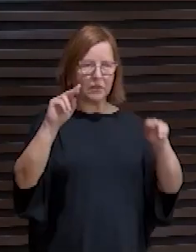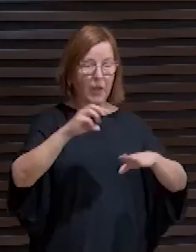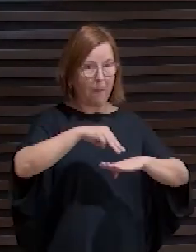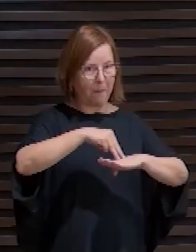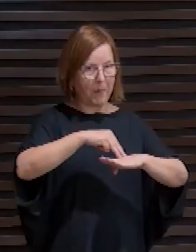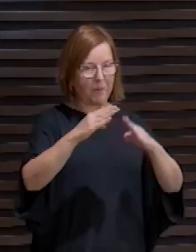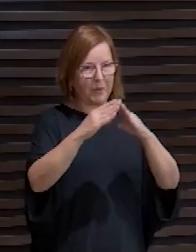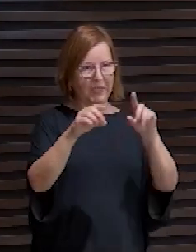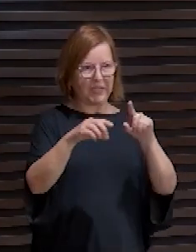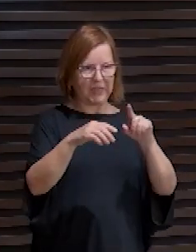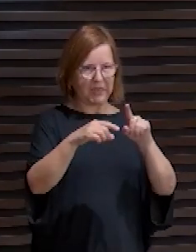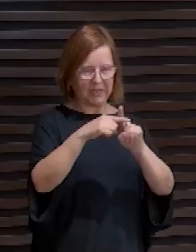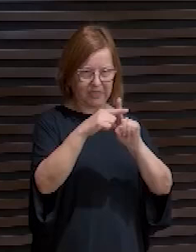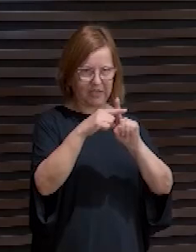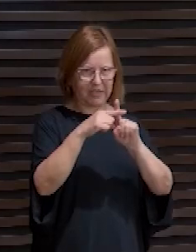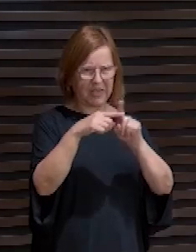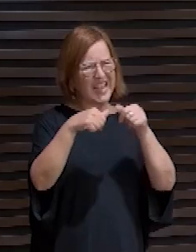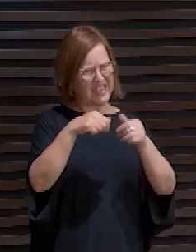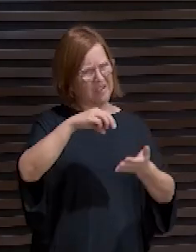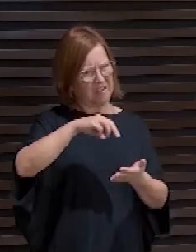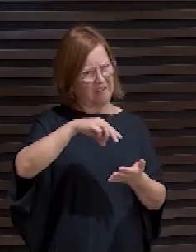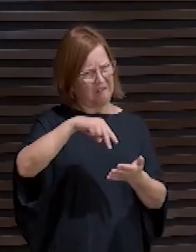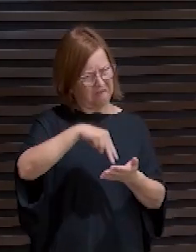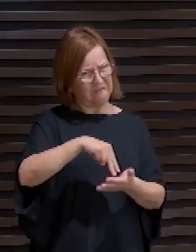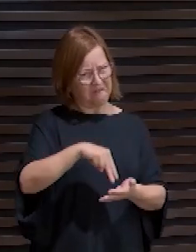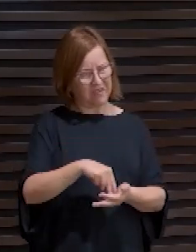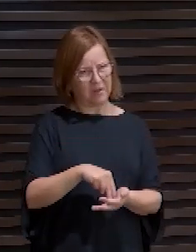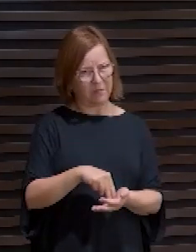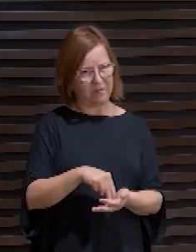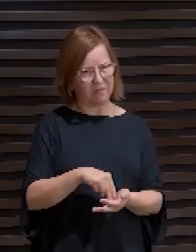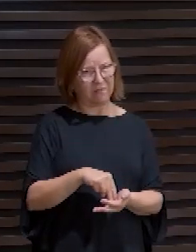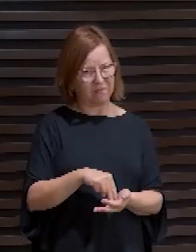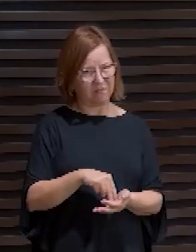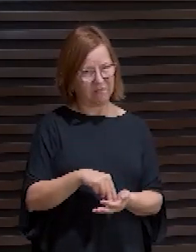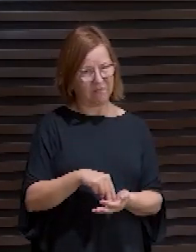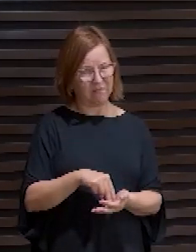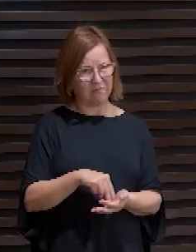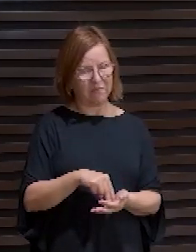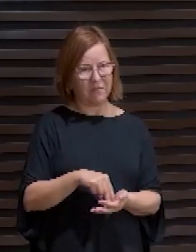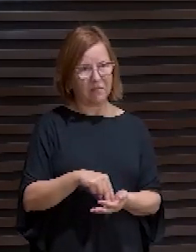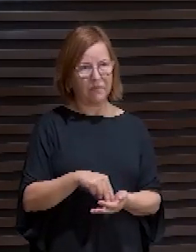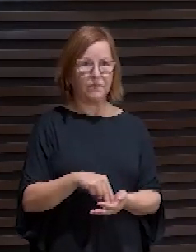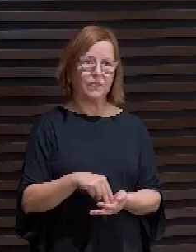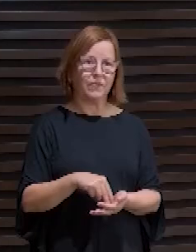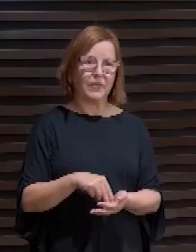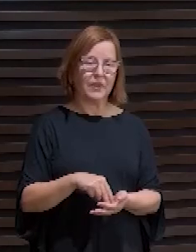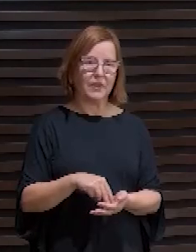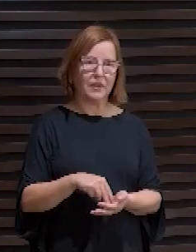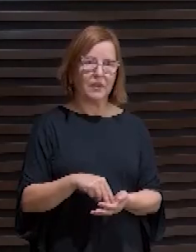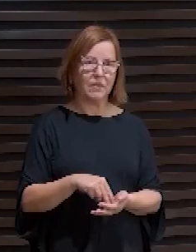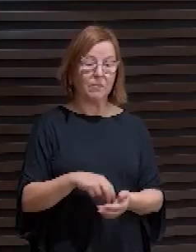da igreja estavam firmes a ponto de resistir as tempestades que estavam se